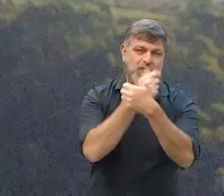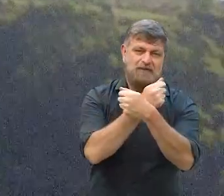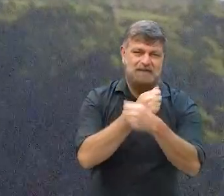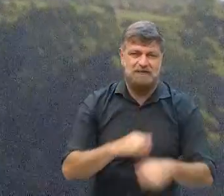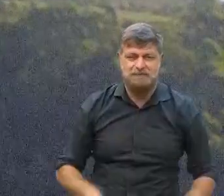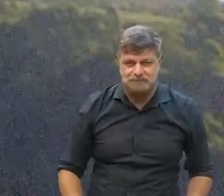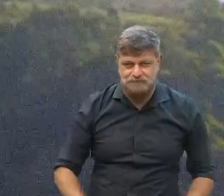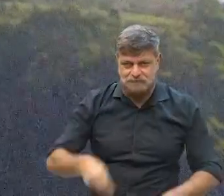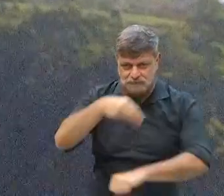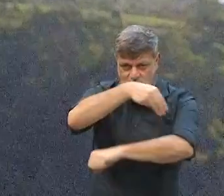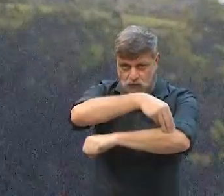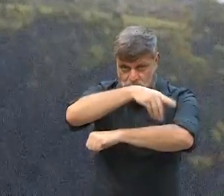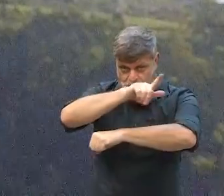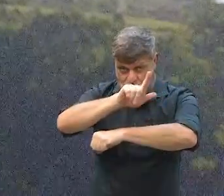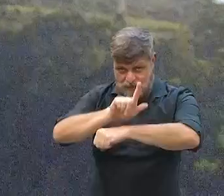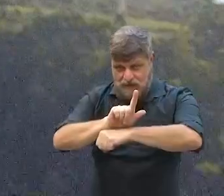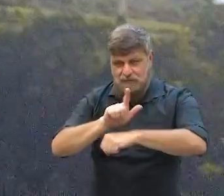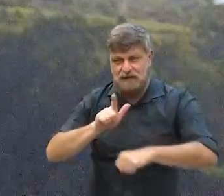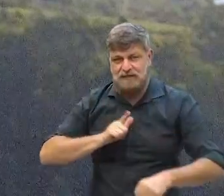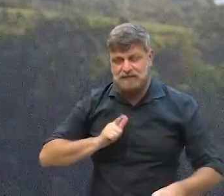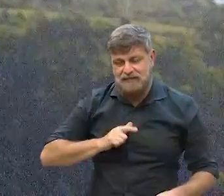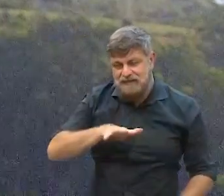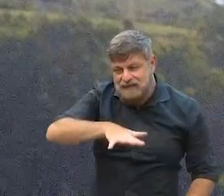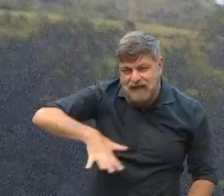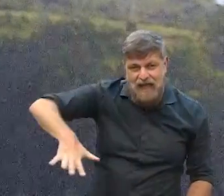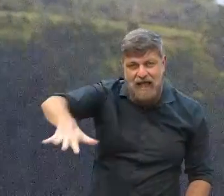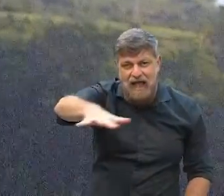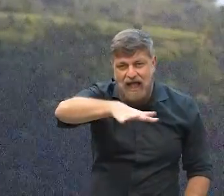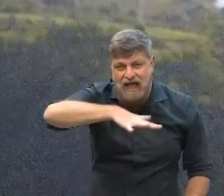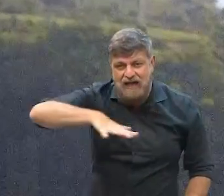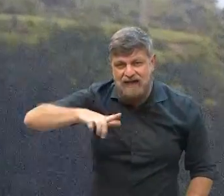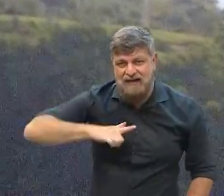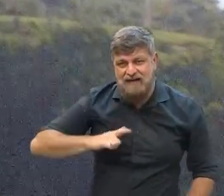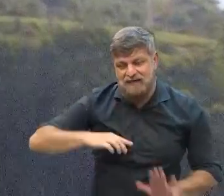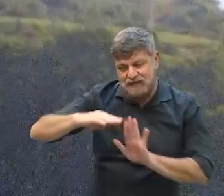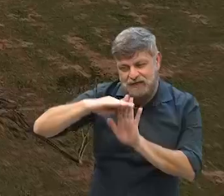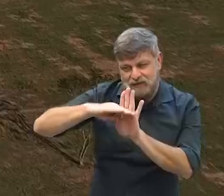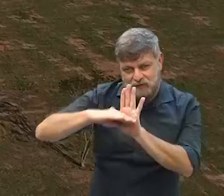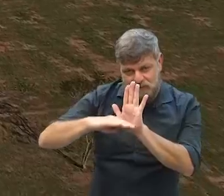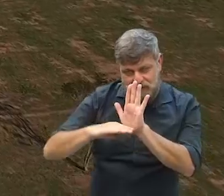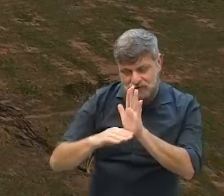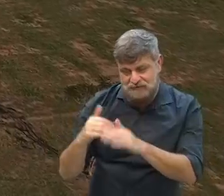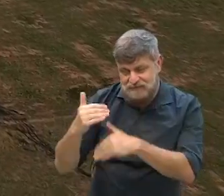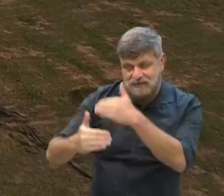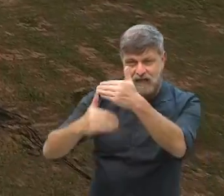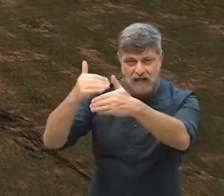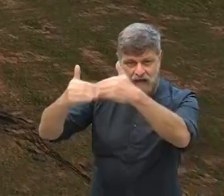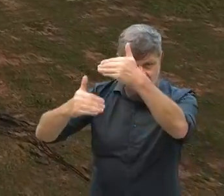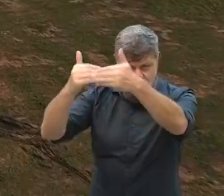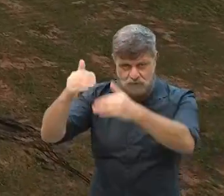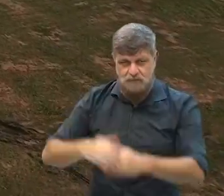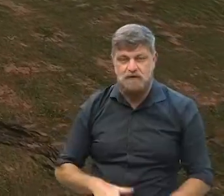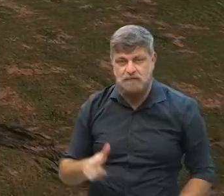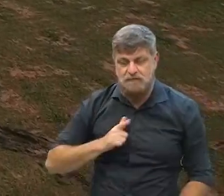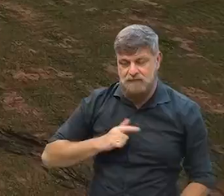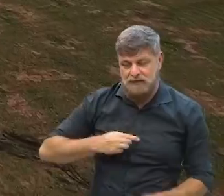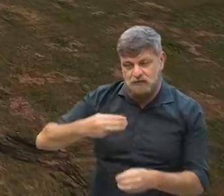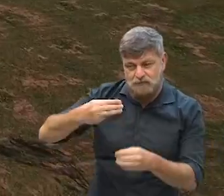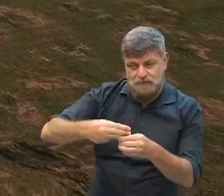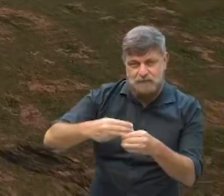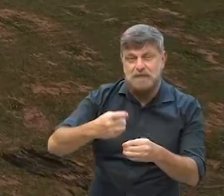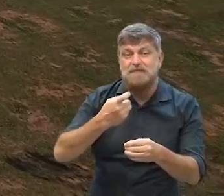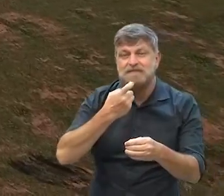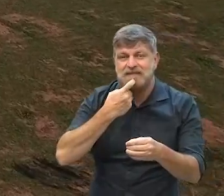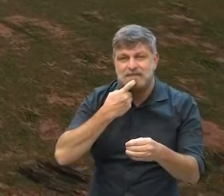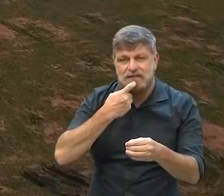cidade. Morungaba está na área de conectividade do Plano Estadual de Desenvolvimento Urbano Integrado da região metropolitana